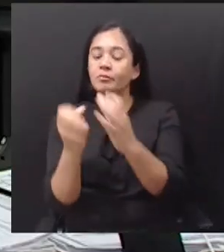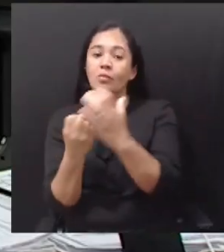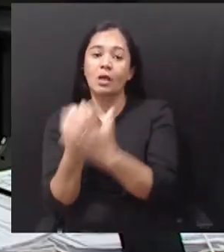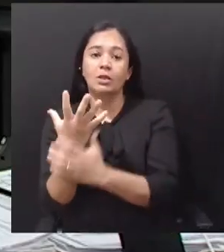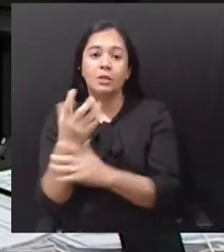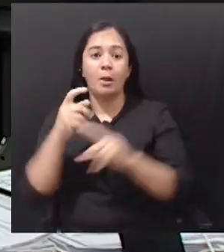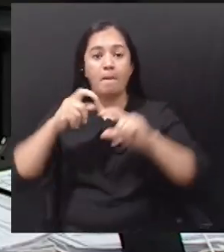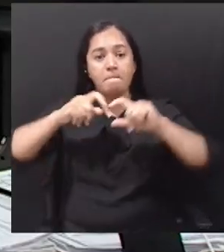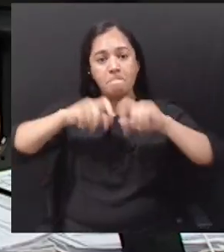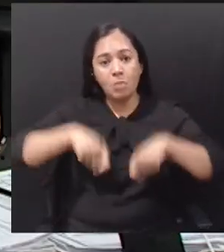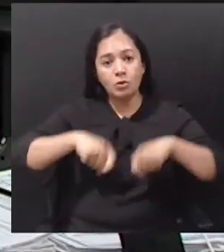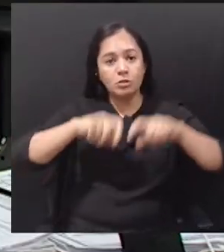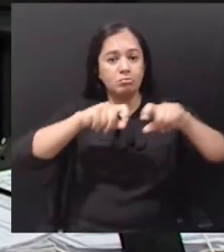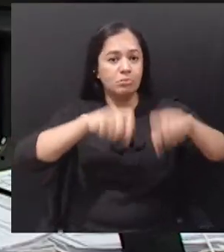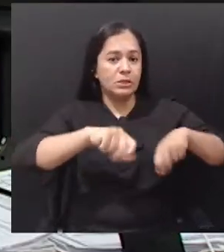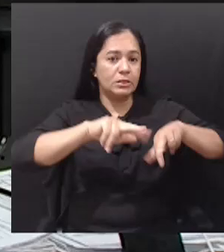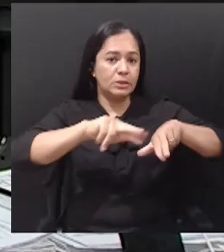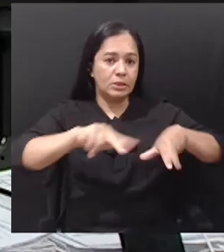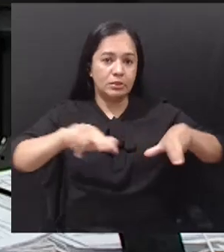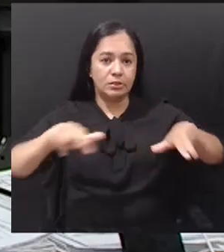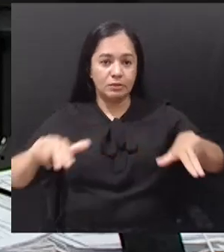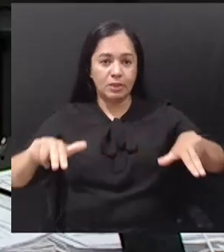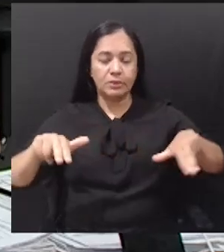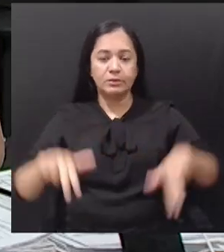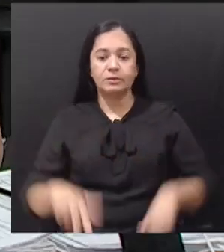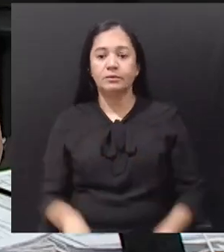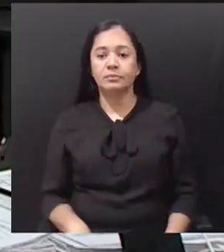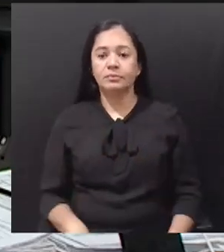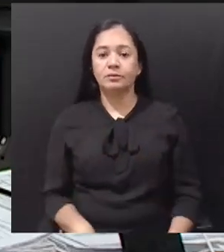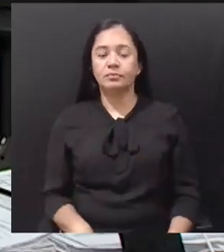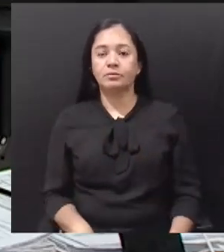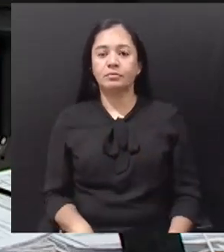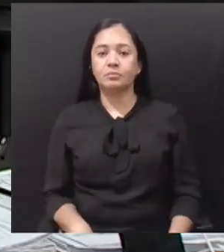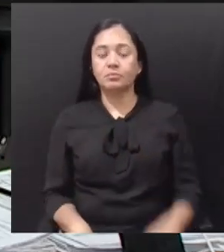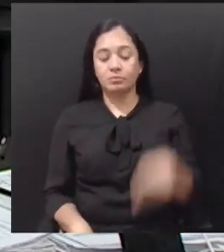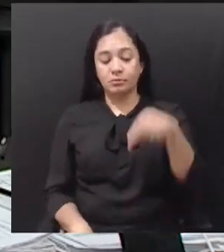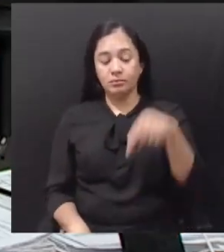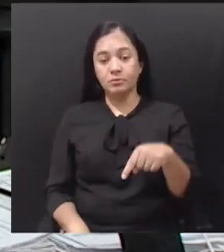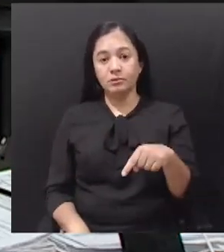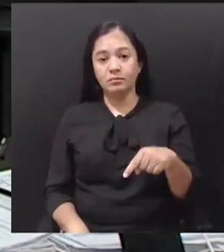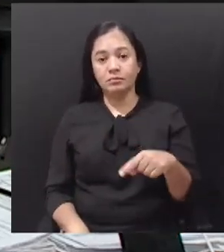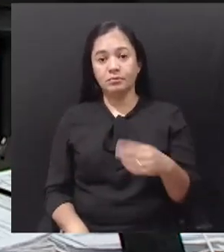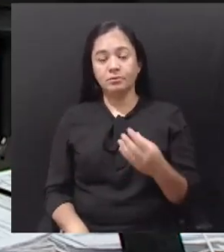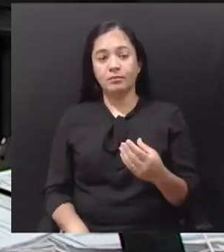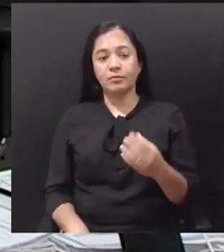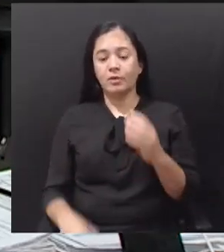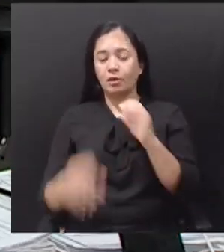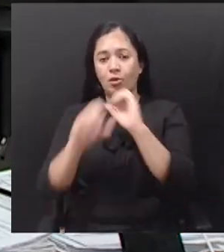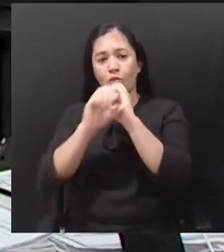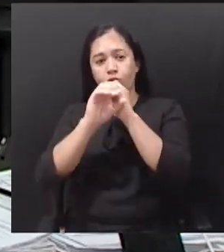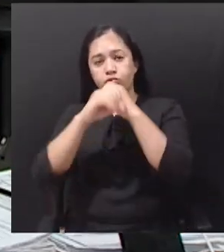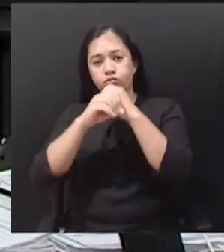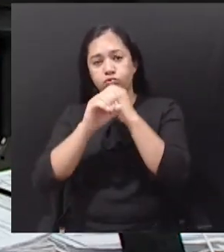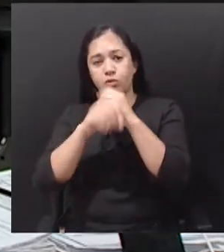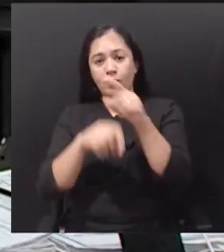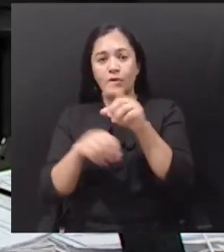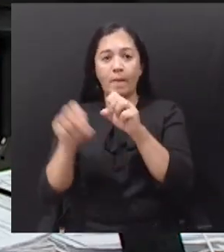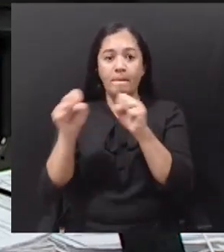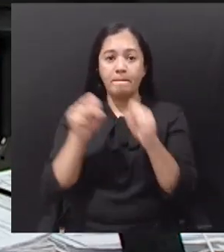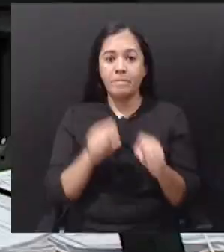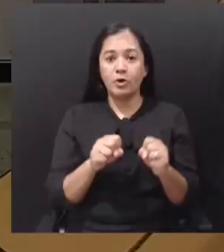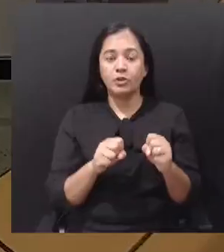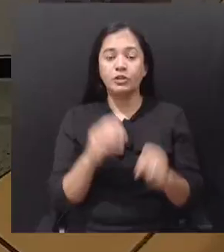hipóteses, né? E aí, aqui é um laboratório em que você pode testar a sua